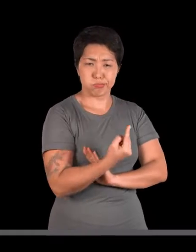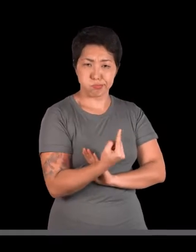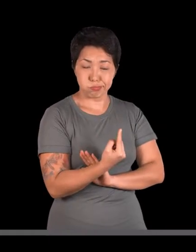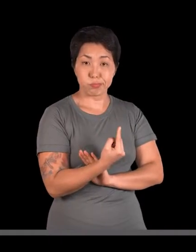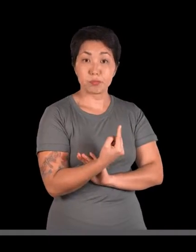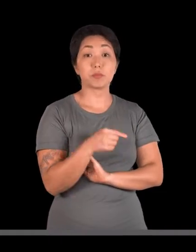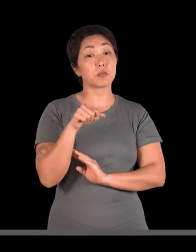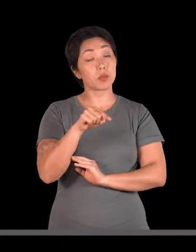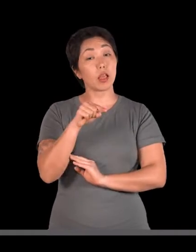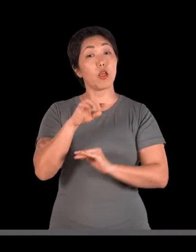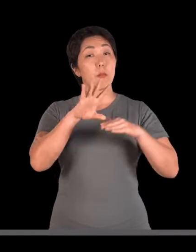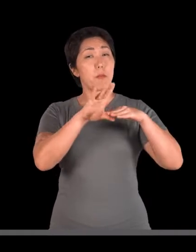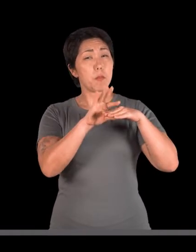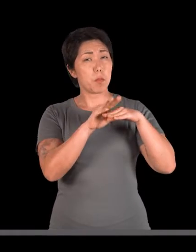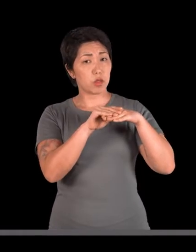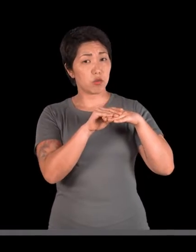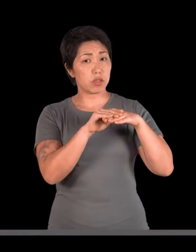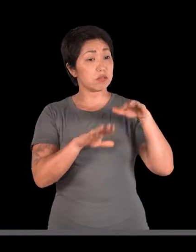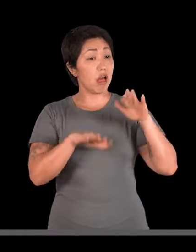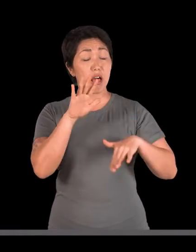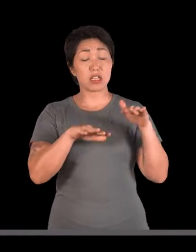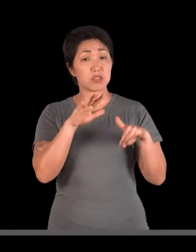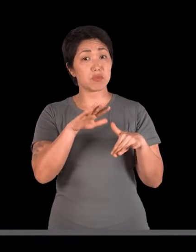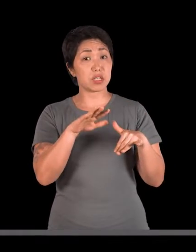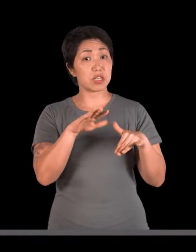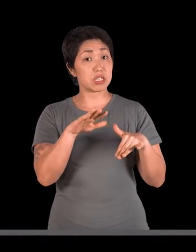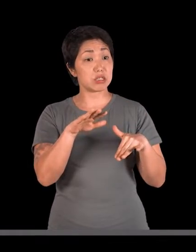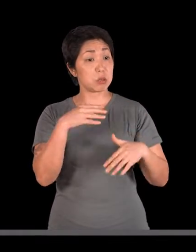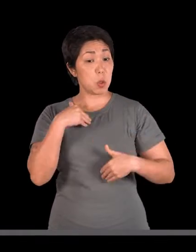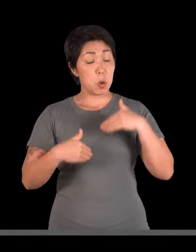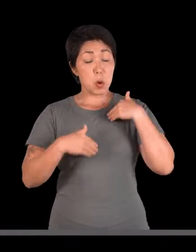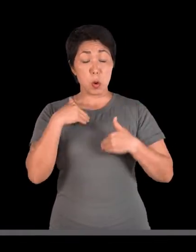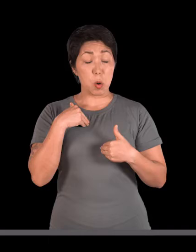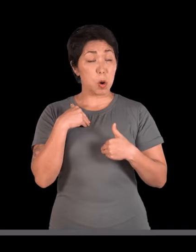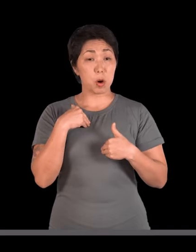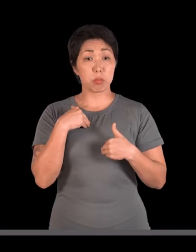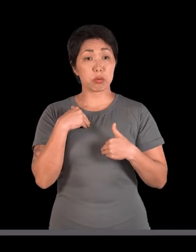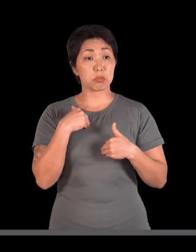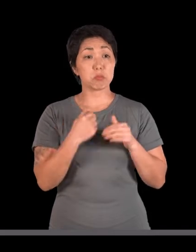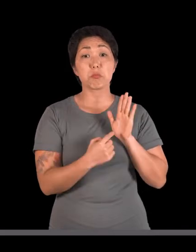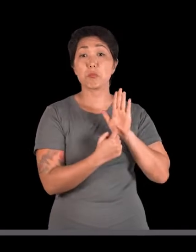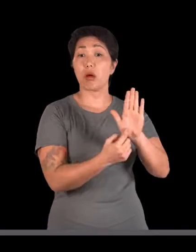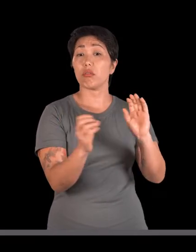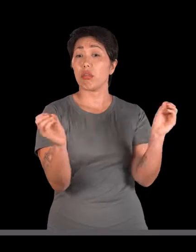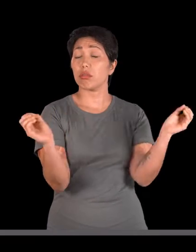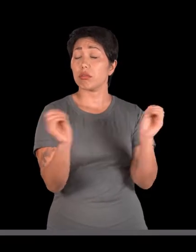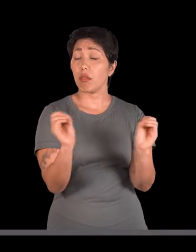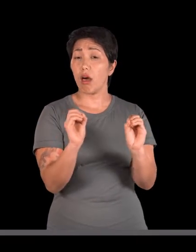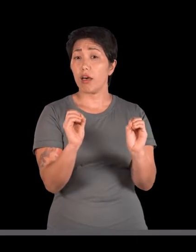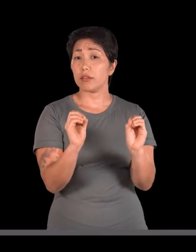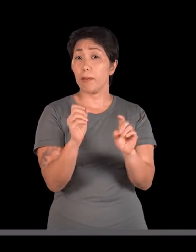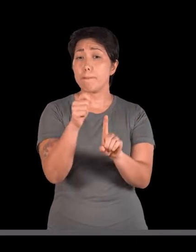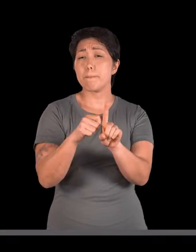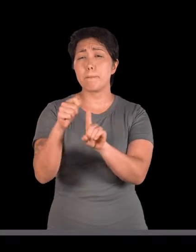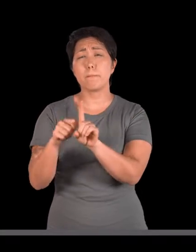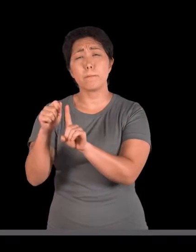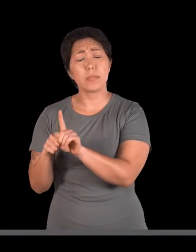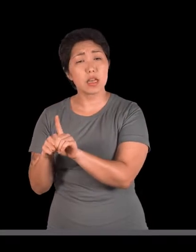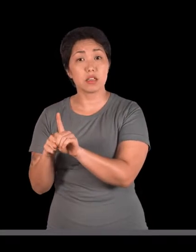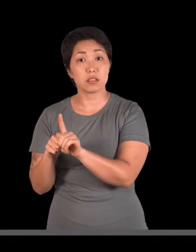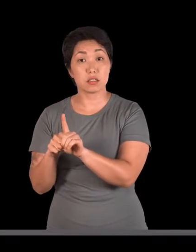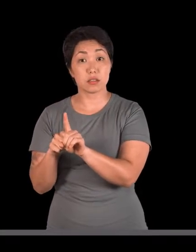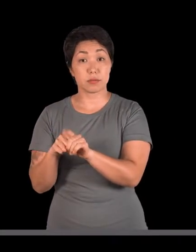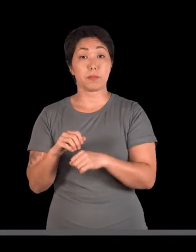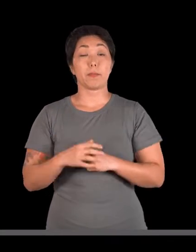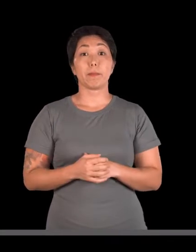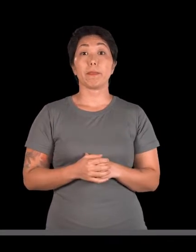tipo espiralado, ela é uma doença que ela pode não se manifestar assim por meses. A pessoa ela pode não saber que ela está com a doença. E